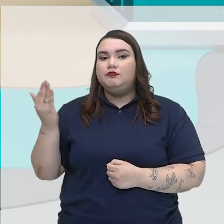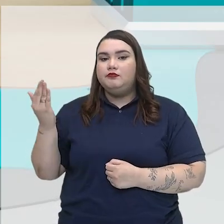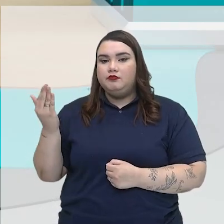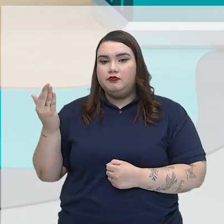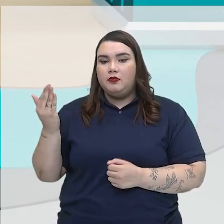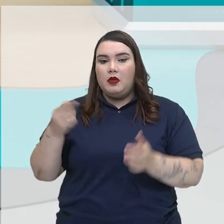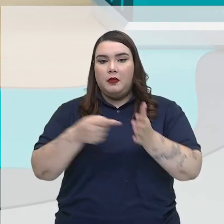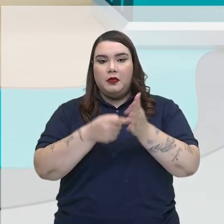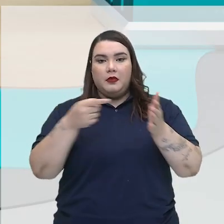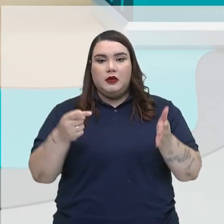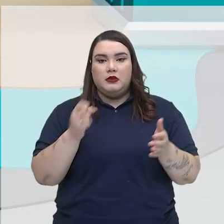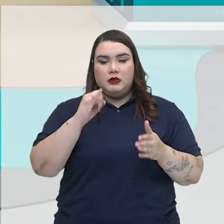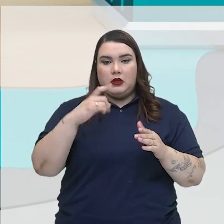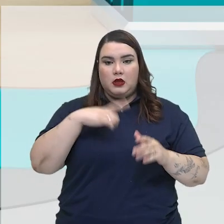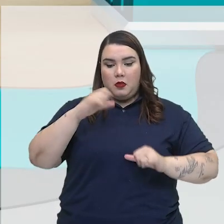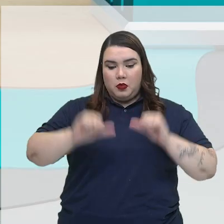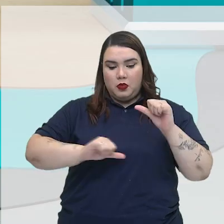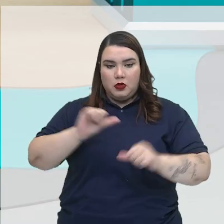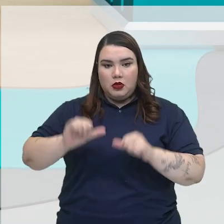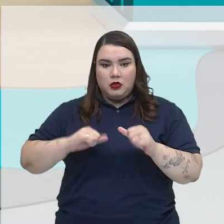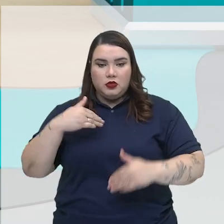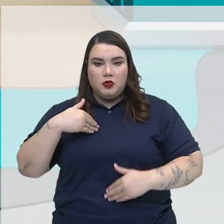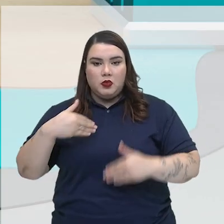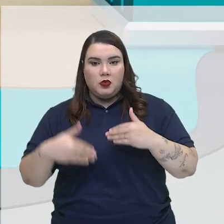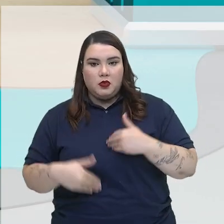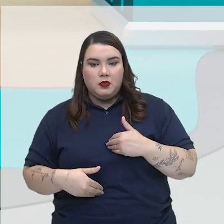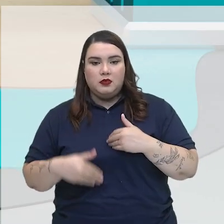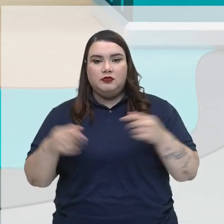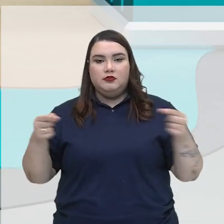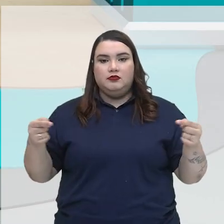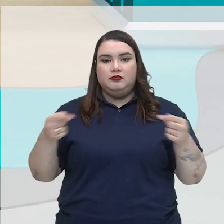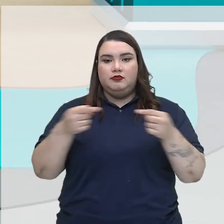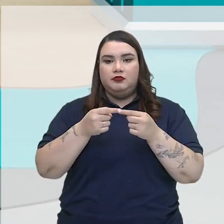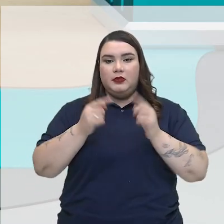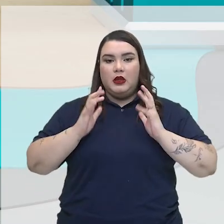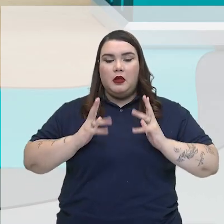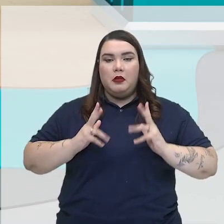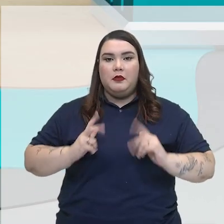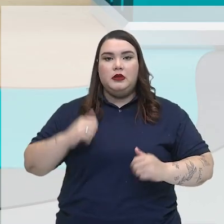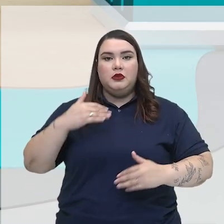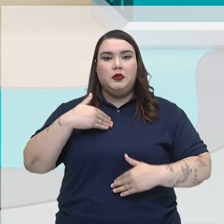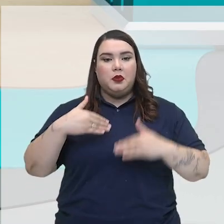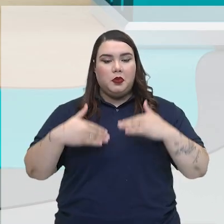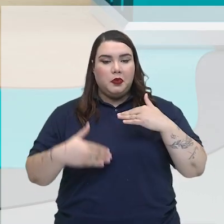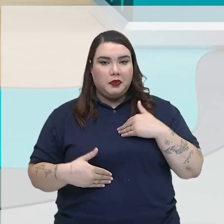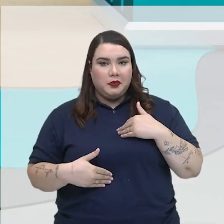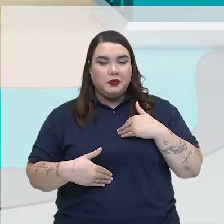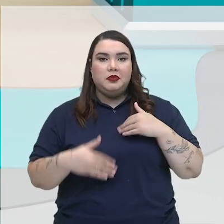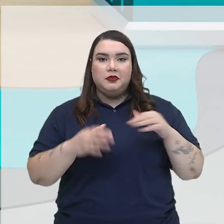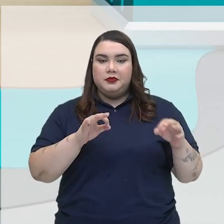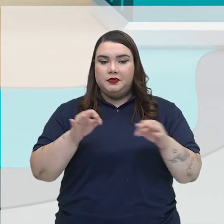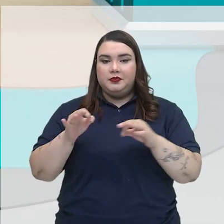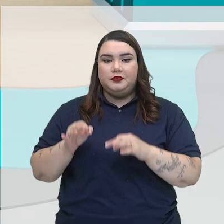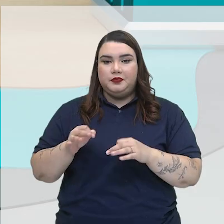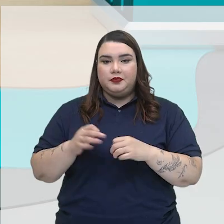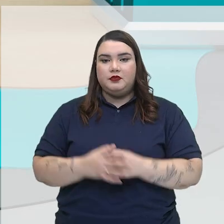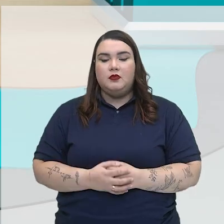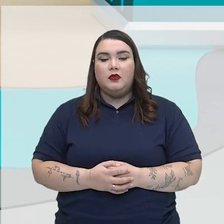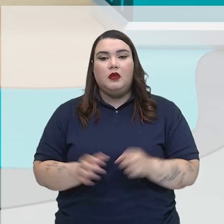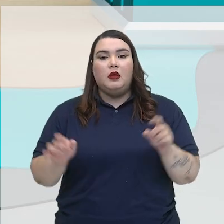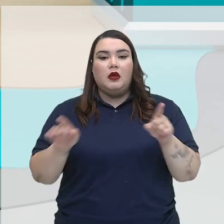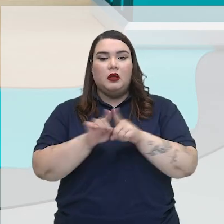transformações físicas, a gente precisa ter a higiene corporal. Além disso, a